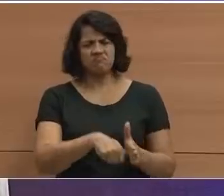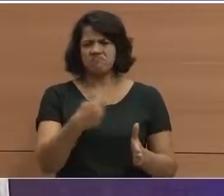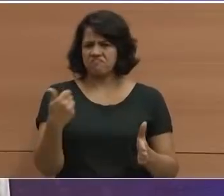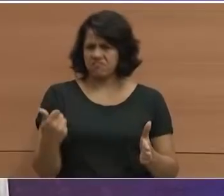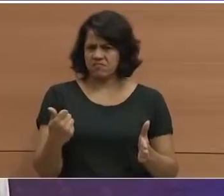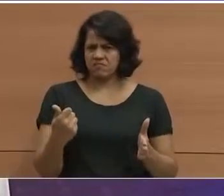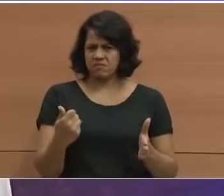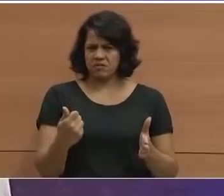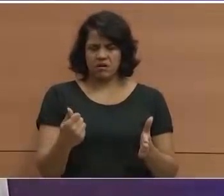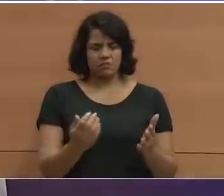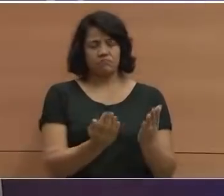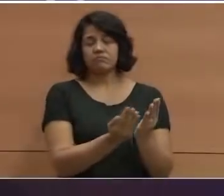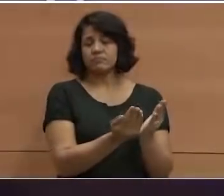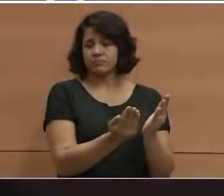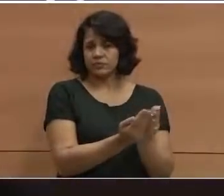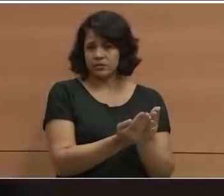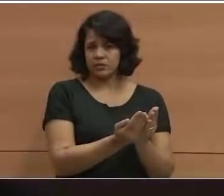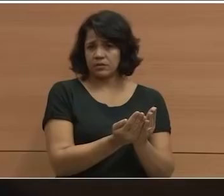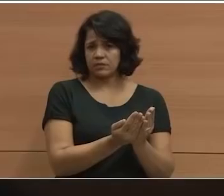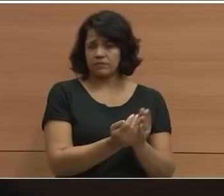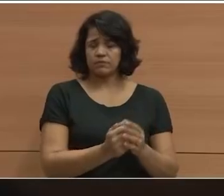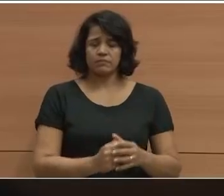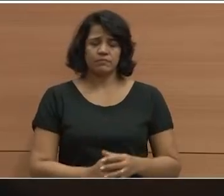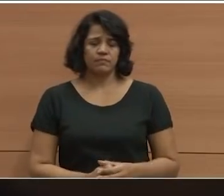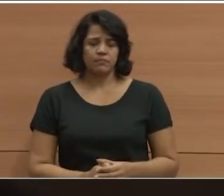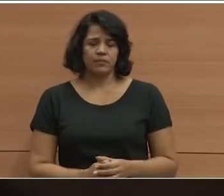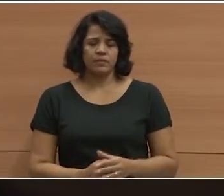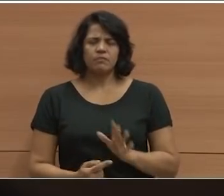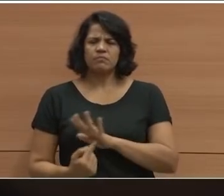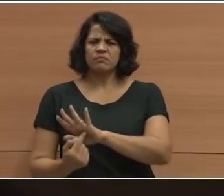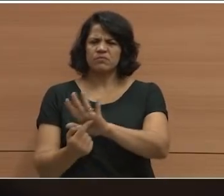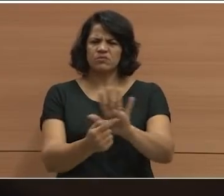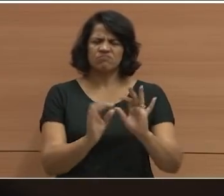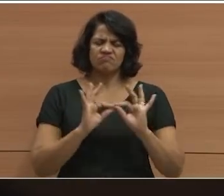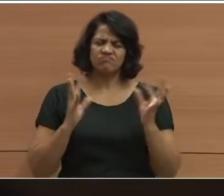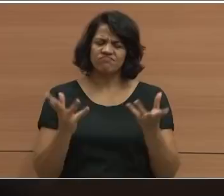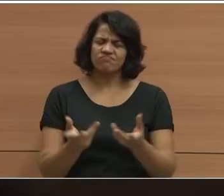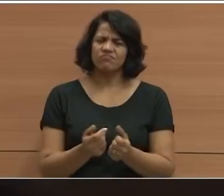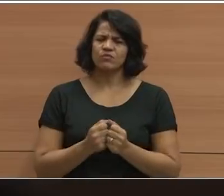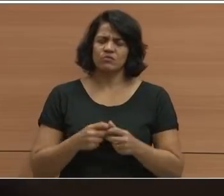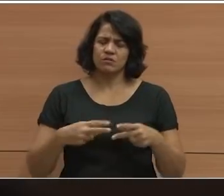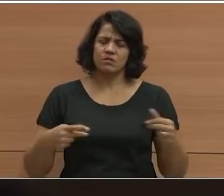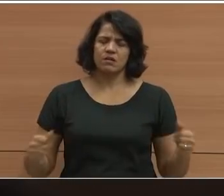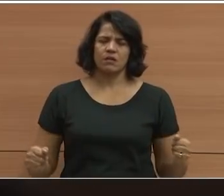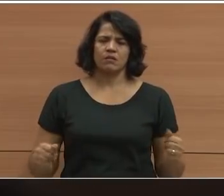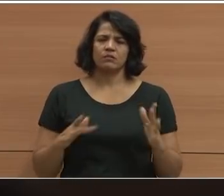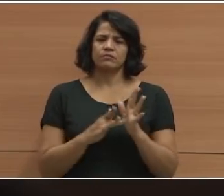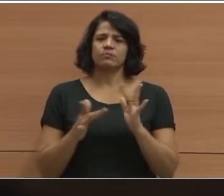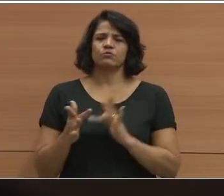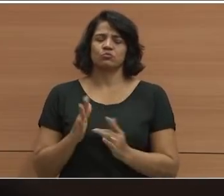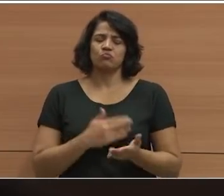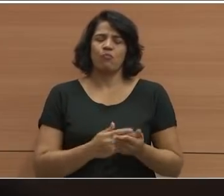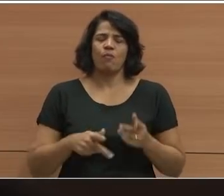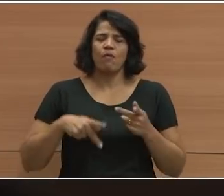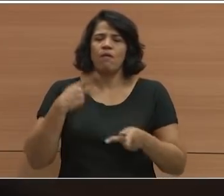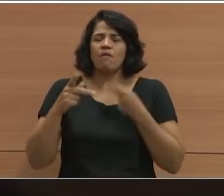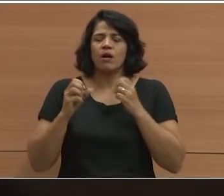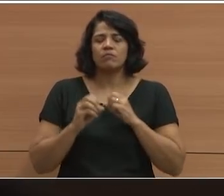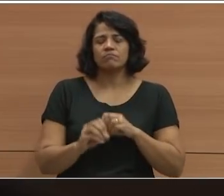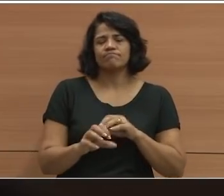Teófilo, relatando todas as coisas que Jesus começou a falar e a ensinar, até o dia em que, depois de haver